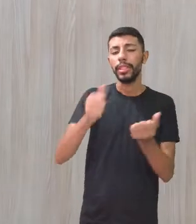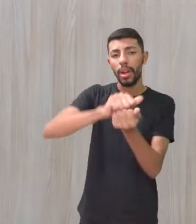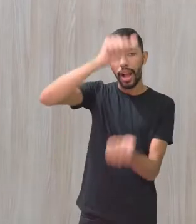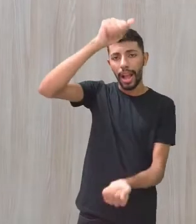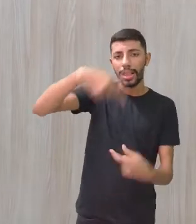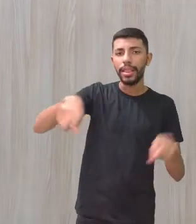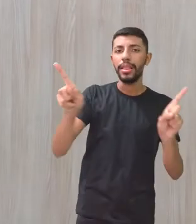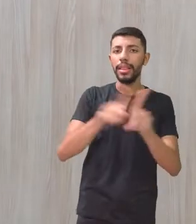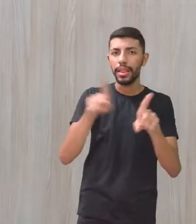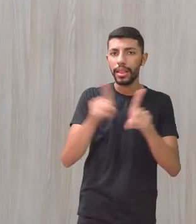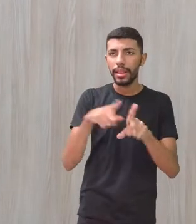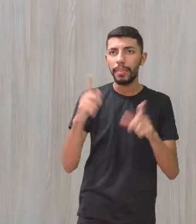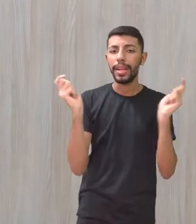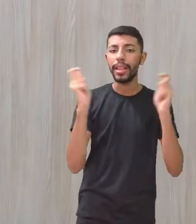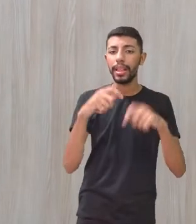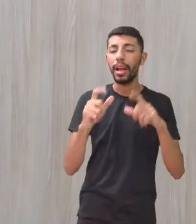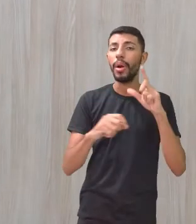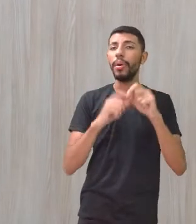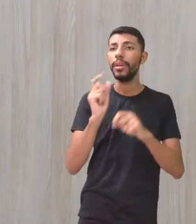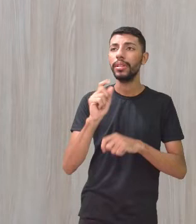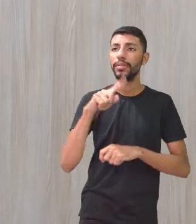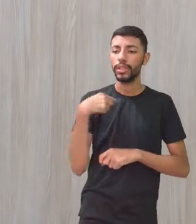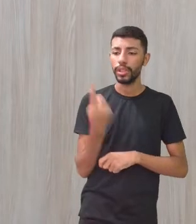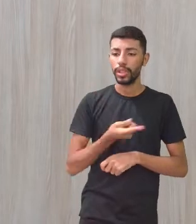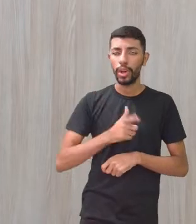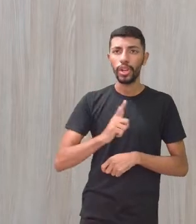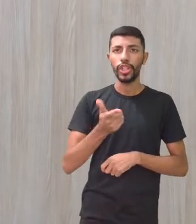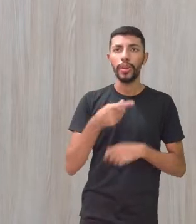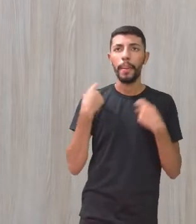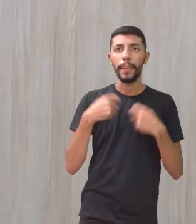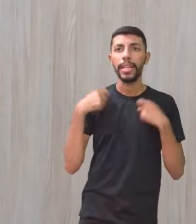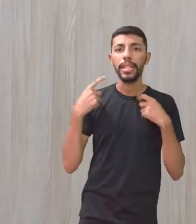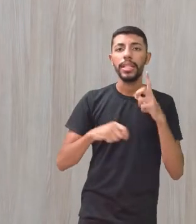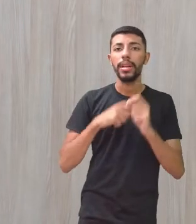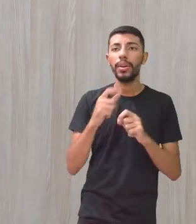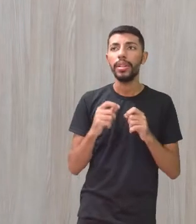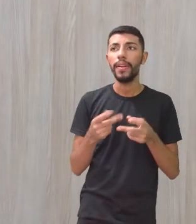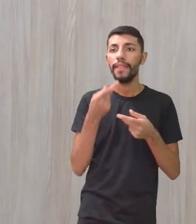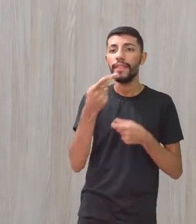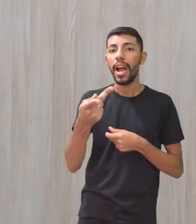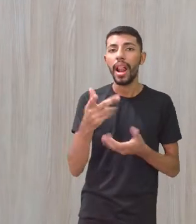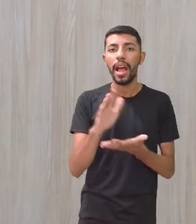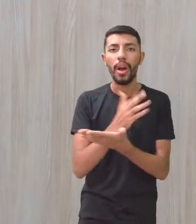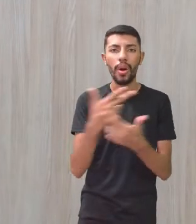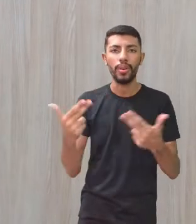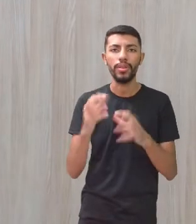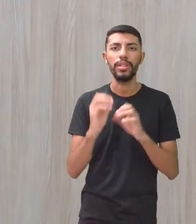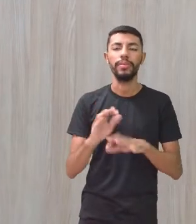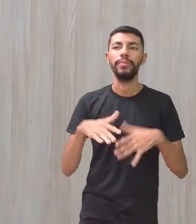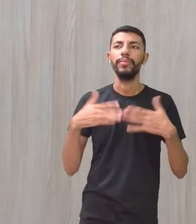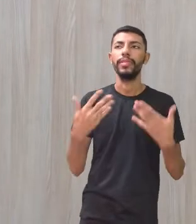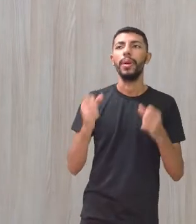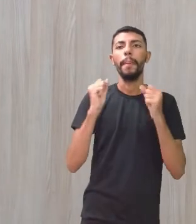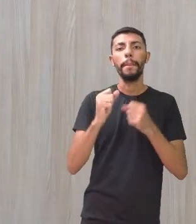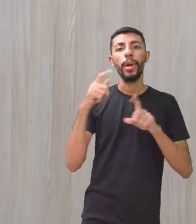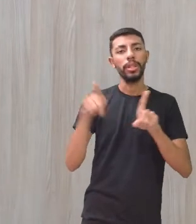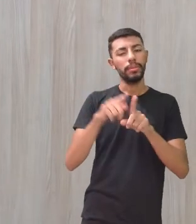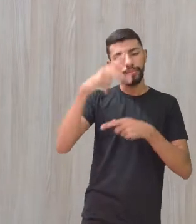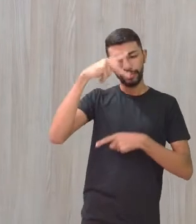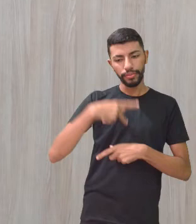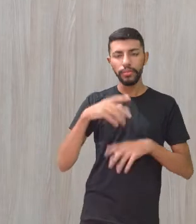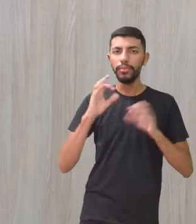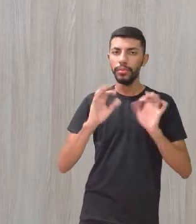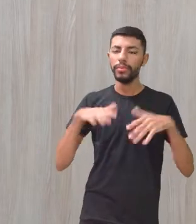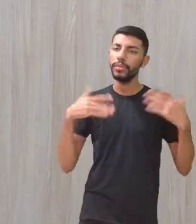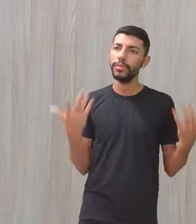serve quando a gente tem alguma coisa para dizer, né? E ele pode ser muito pessoal também. Então, quando a gente